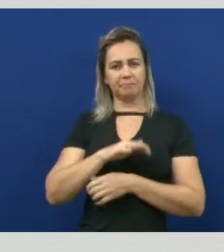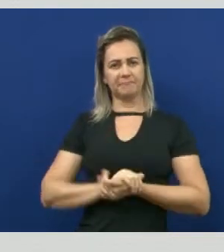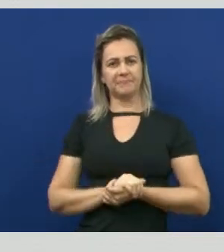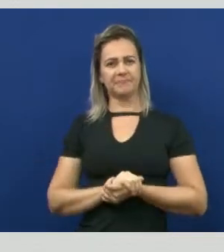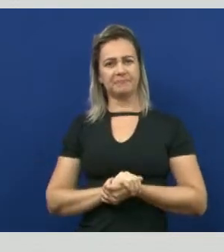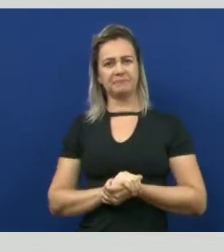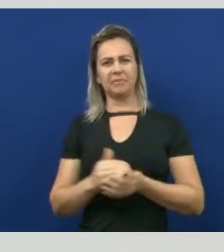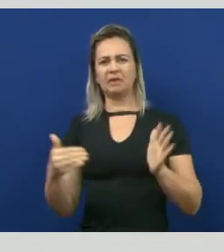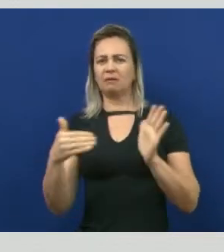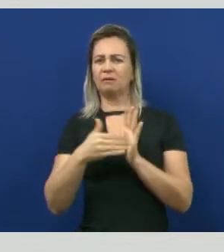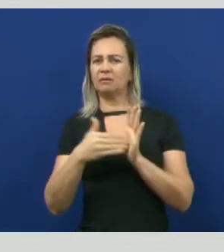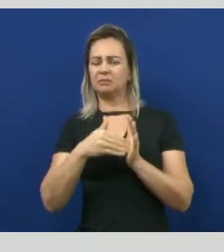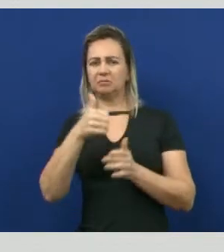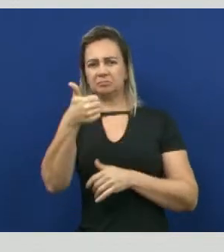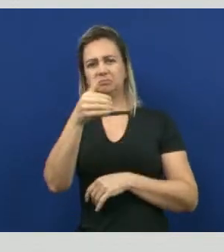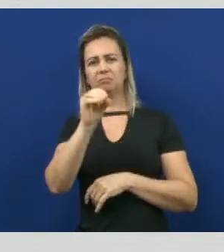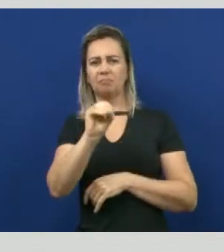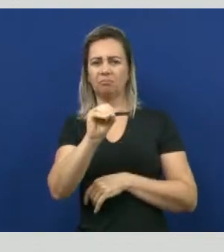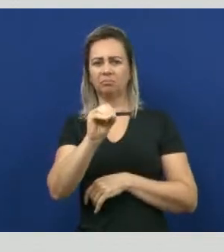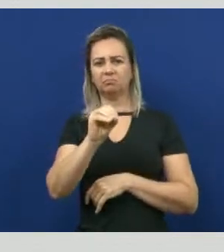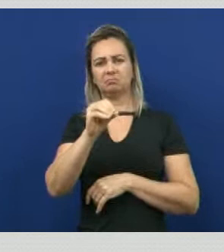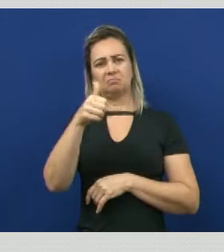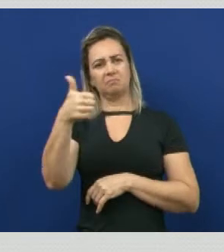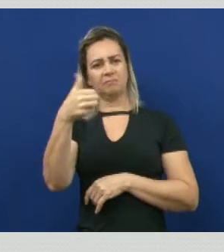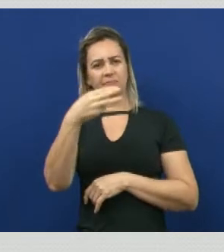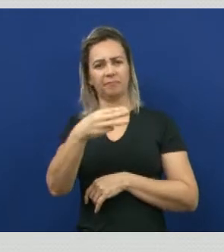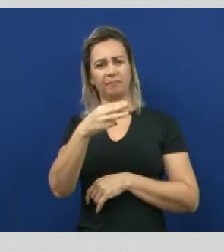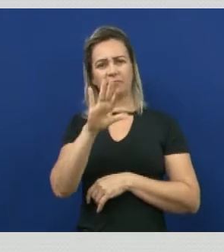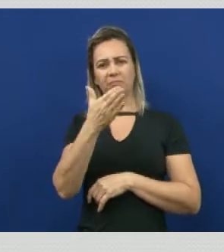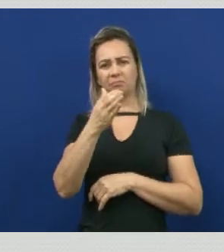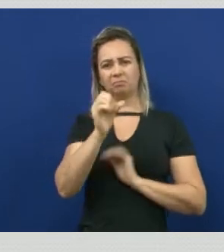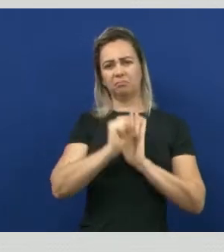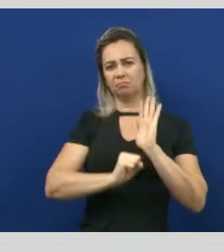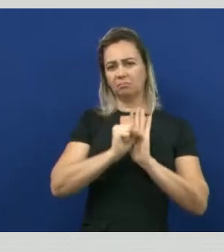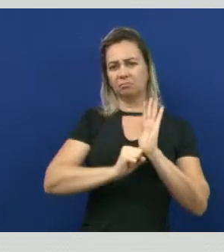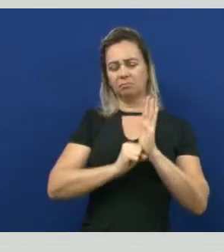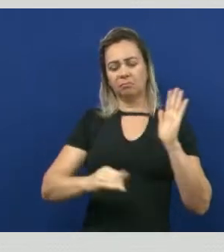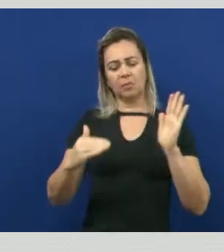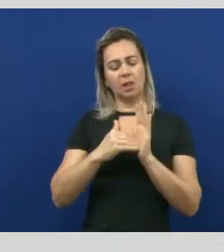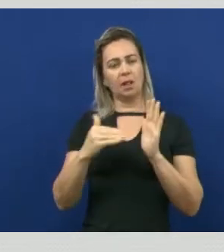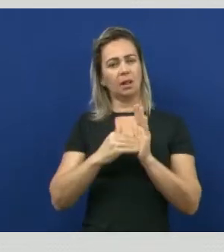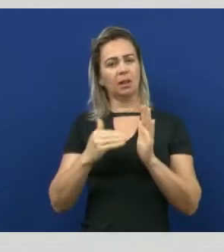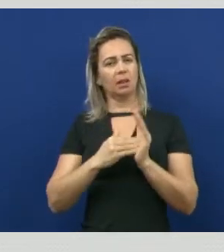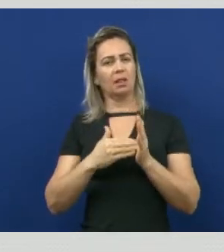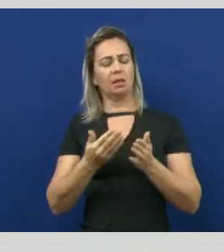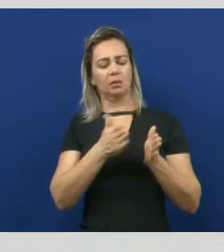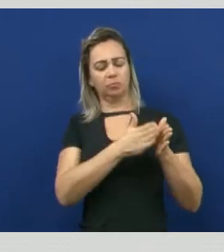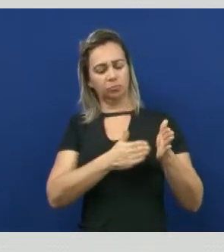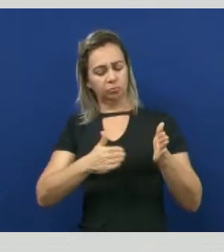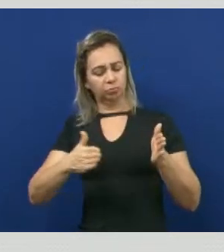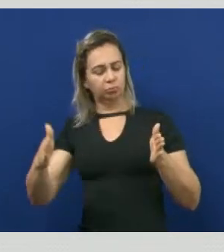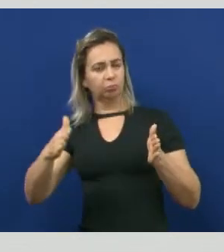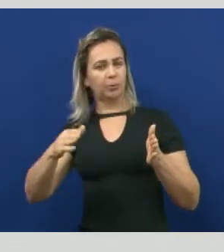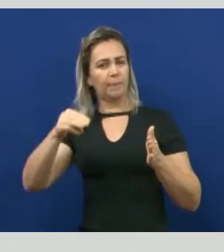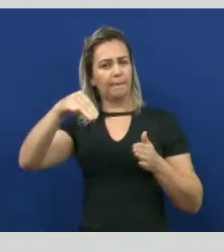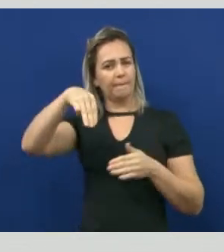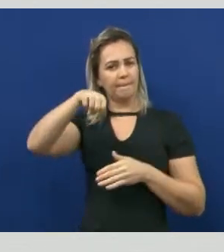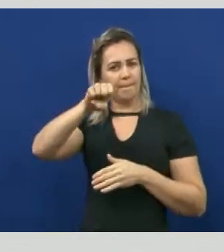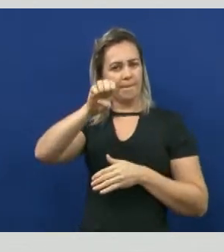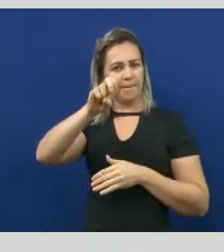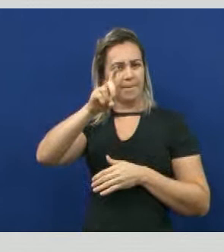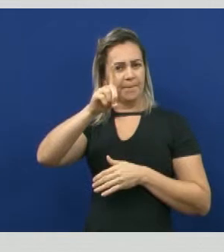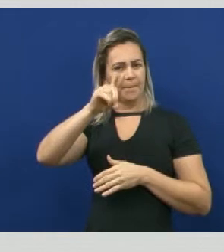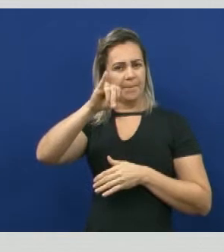ao décimo terceiro século, ou até mesmo a Idade Média, o homem é concebido como criatura de Deus. Aí